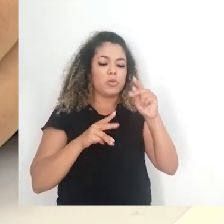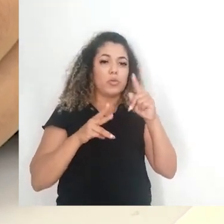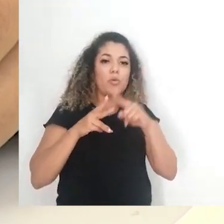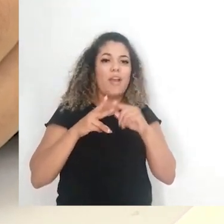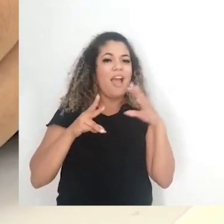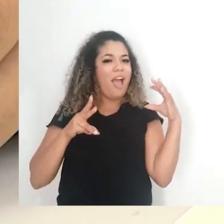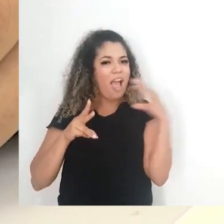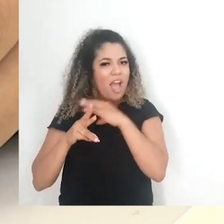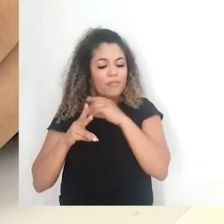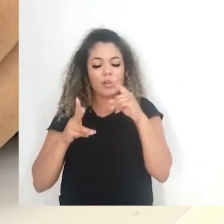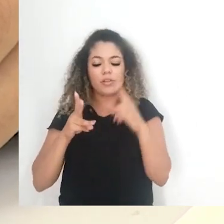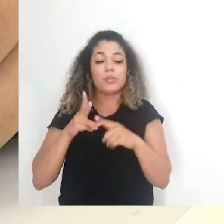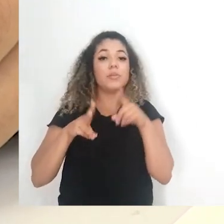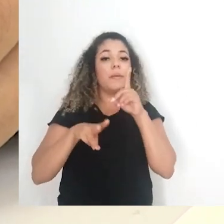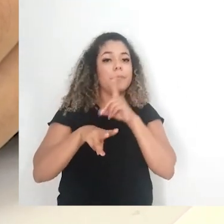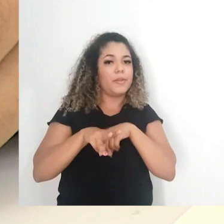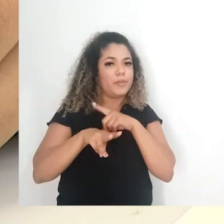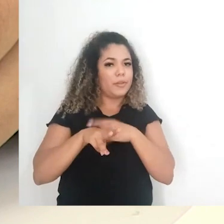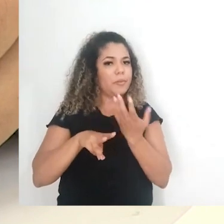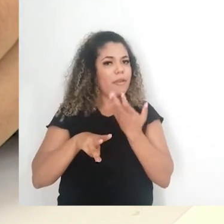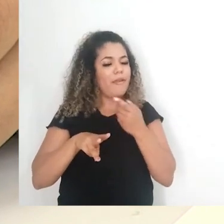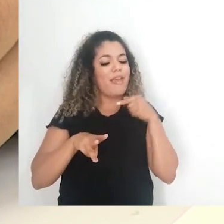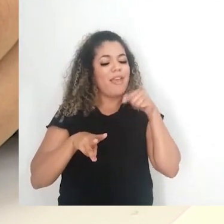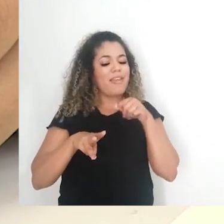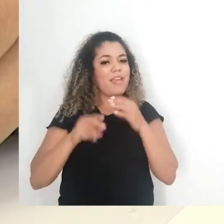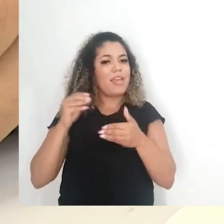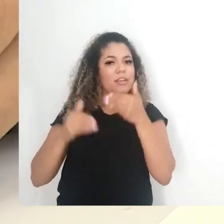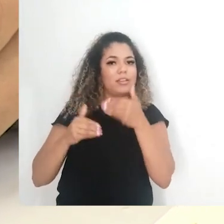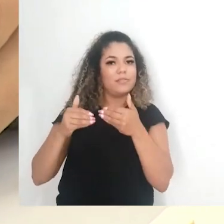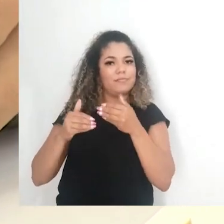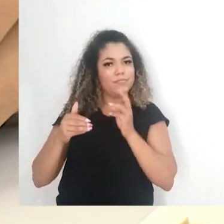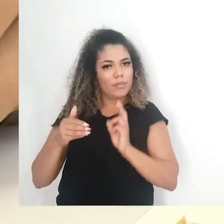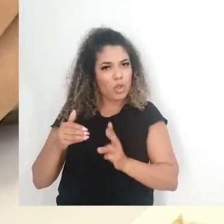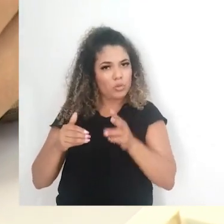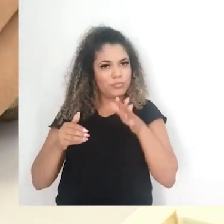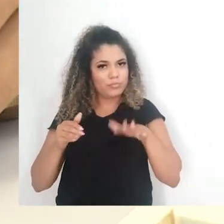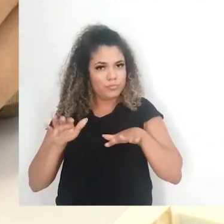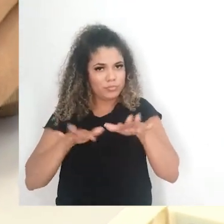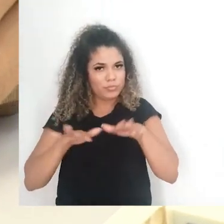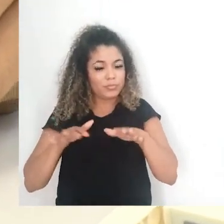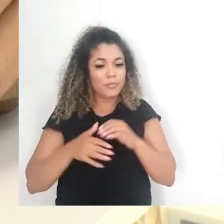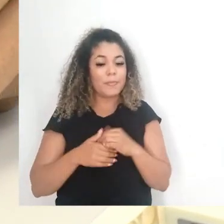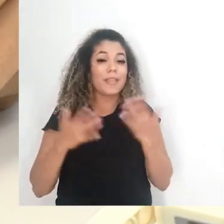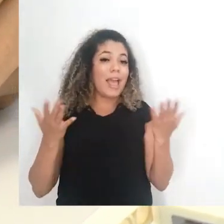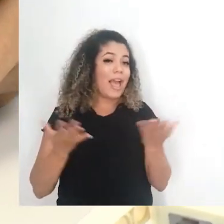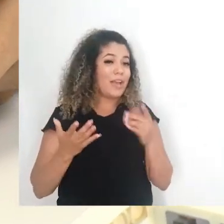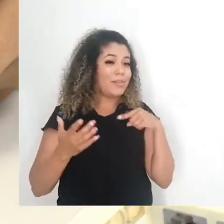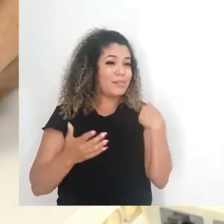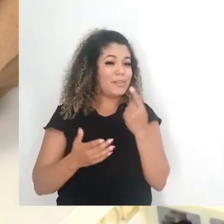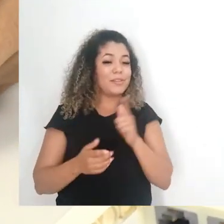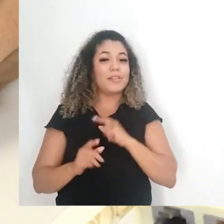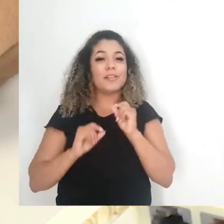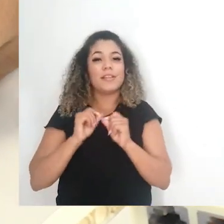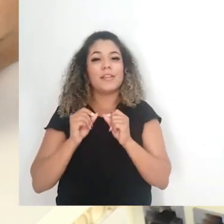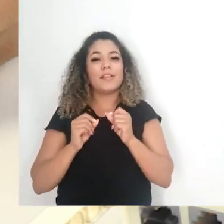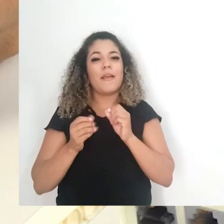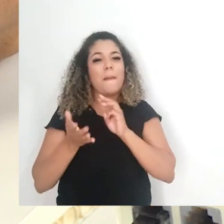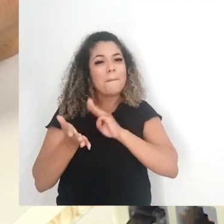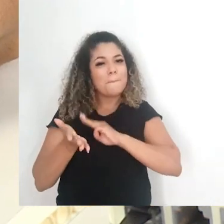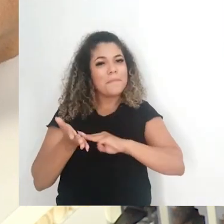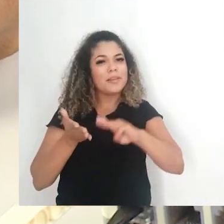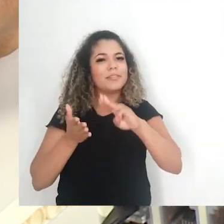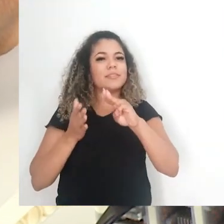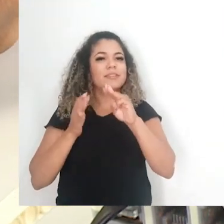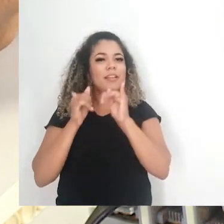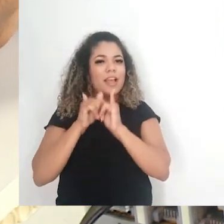a velocidade desse motor e também o tempo que eu quero que esse motor se movimente. E agora, nós temos que